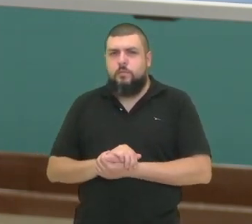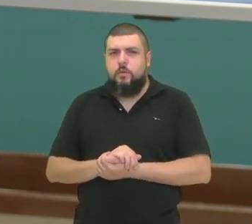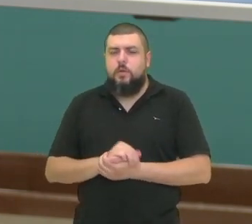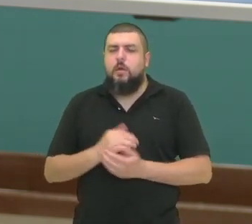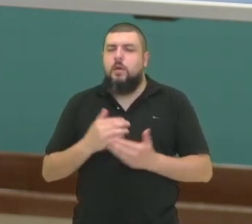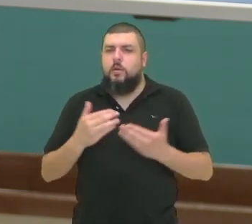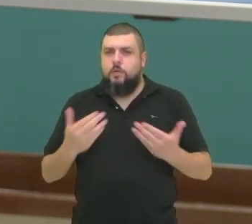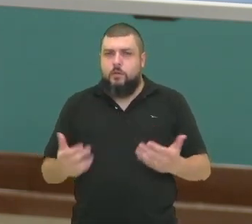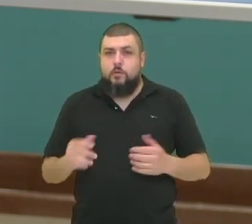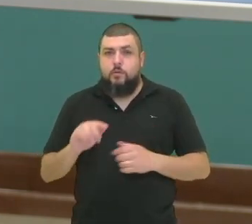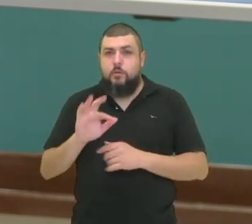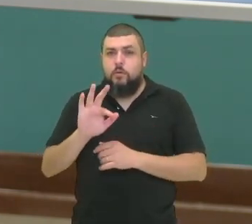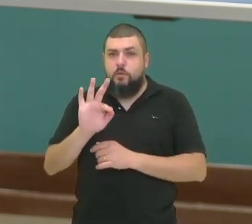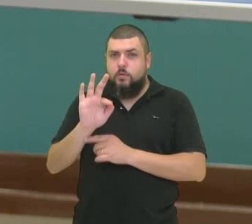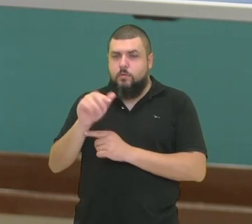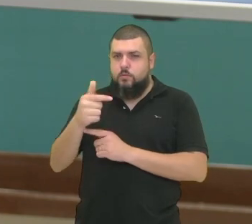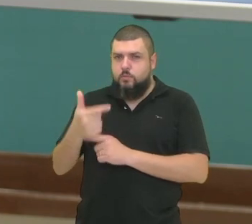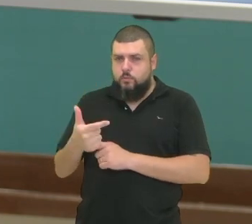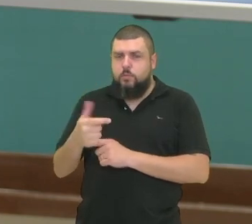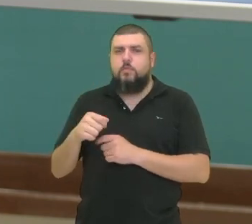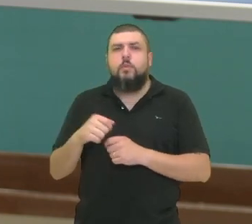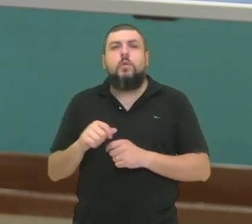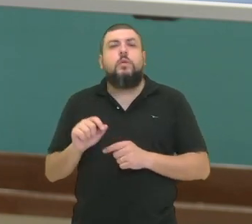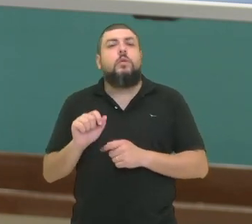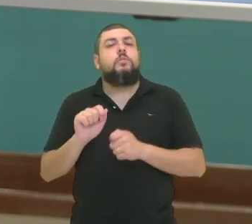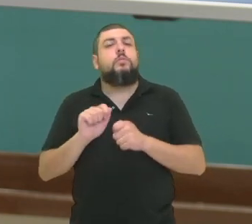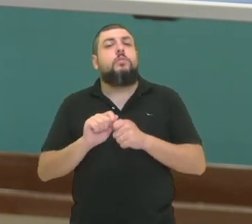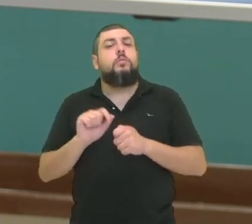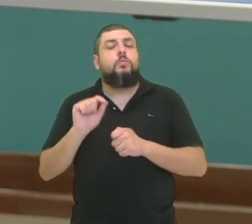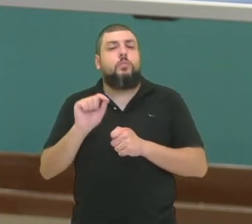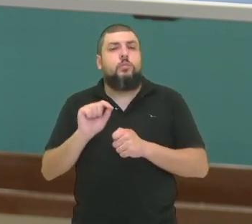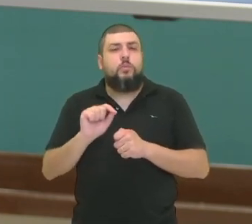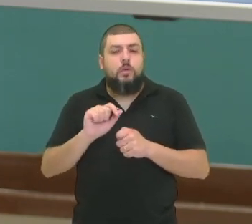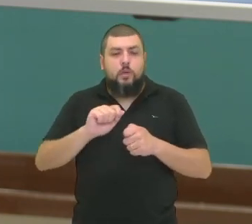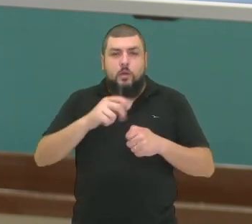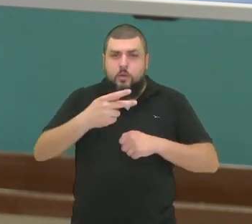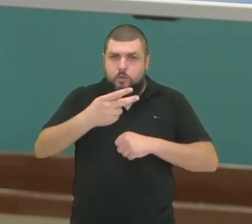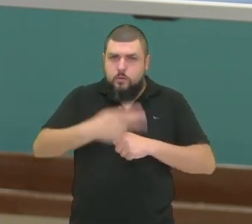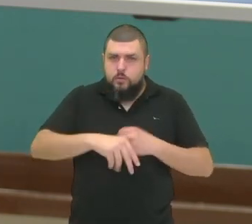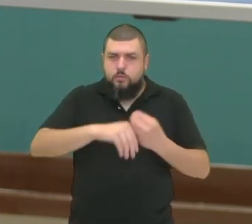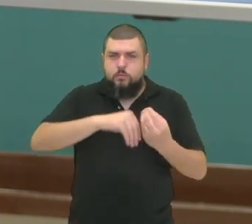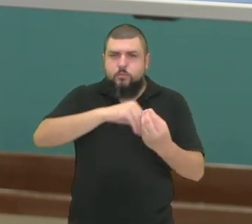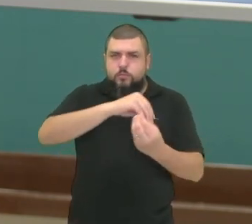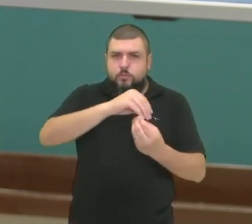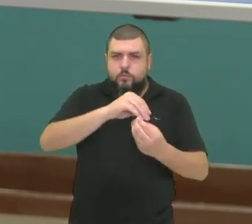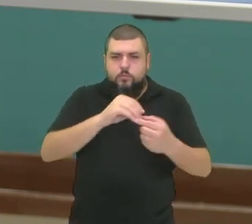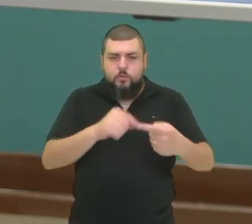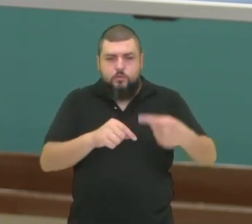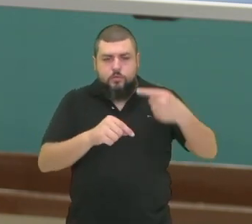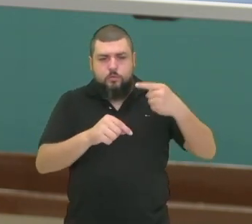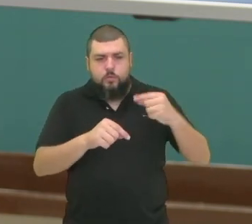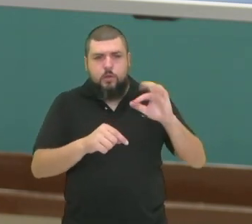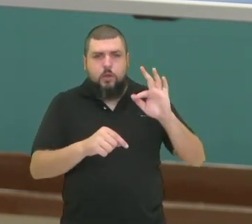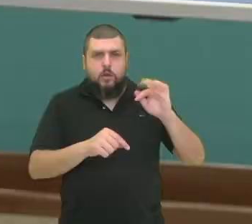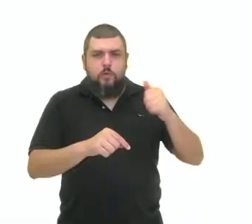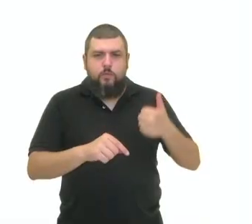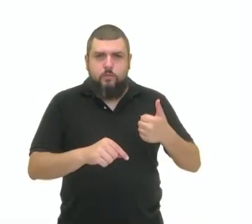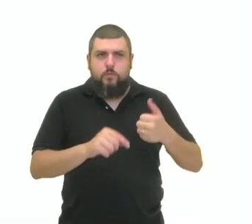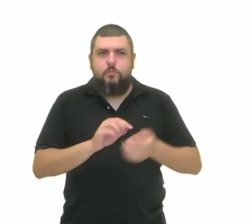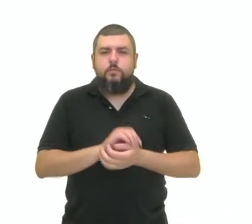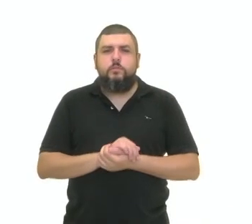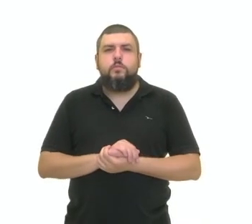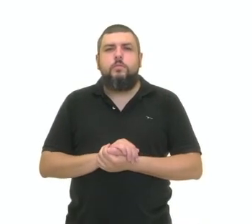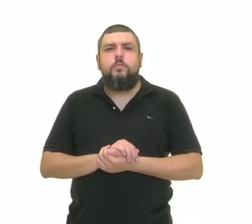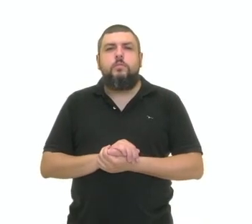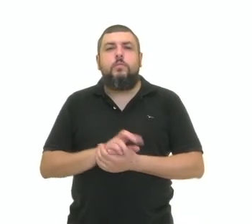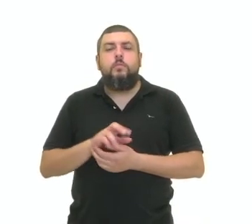geração F2, ele teve que realizar uma autofecundação lá da geração F1. O resultado,